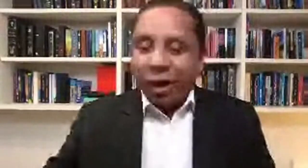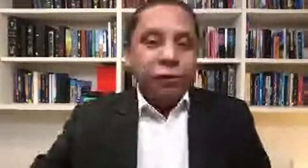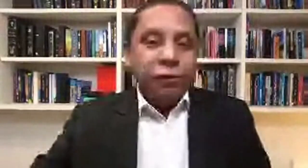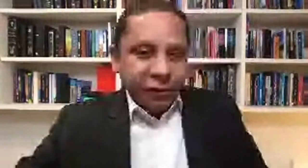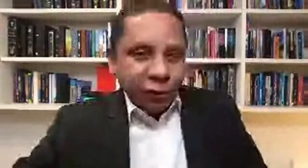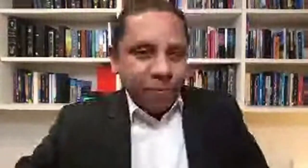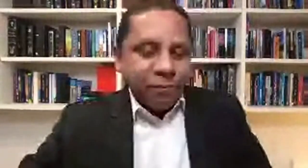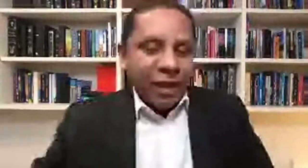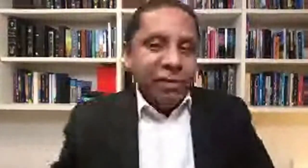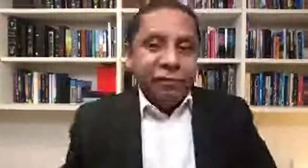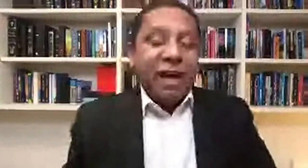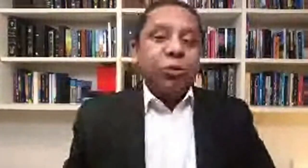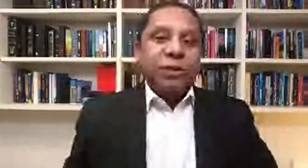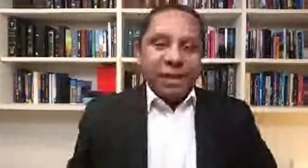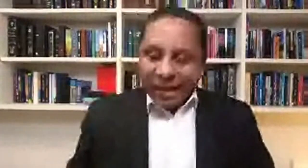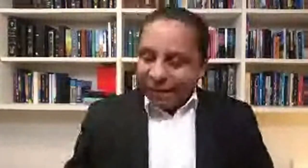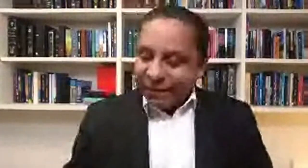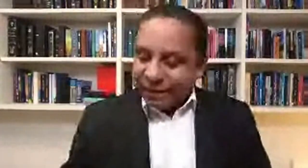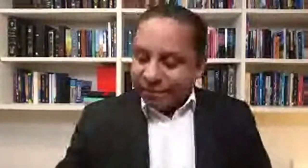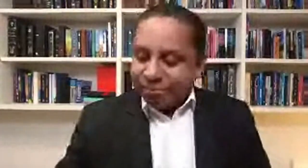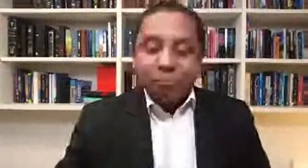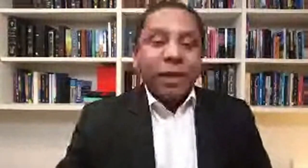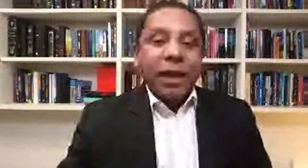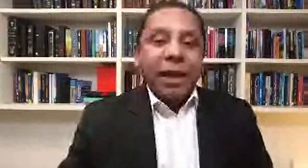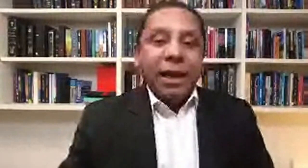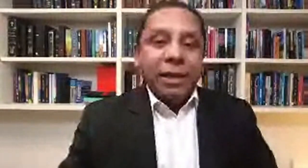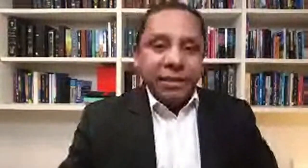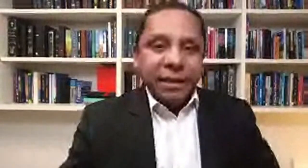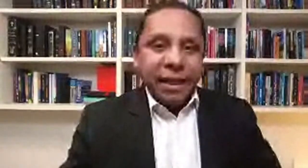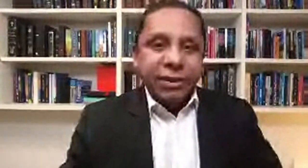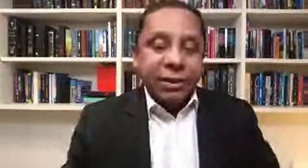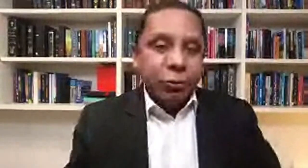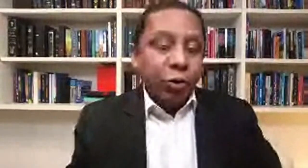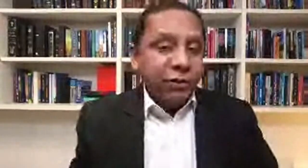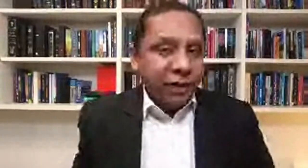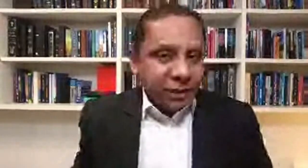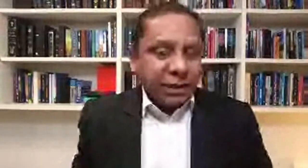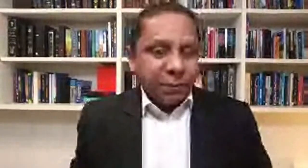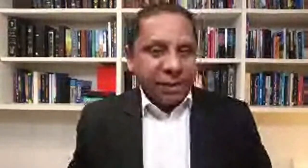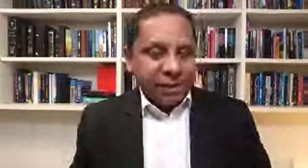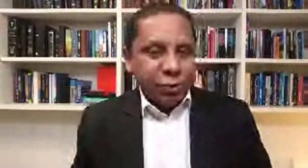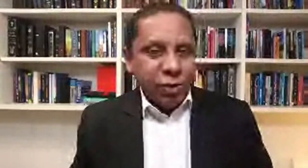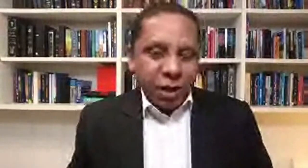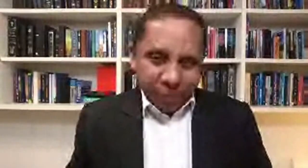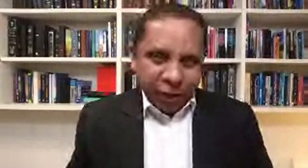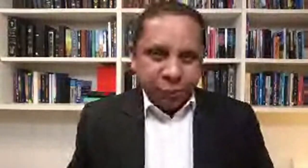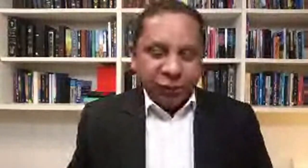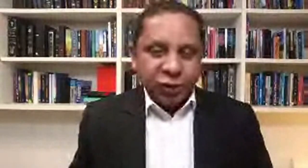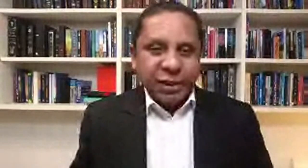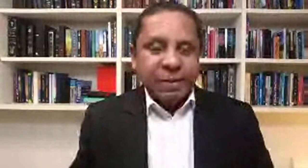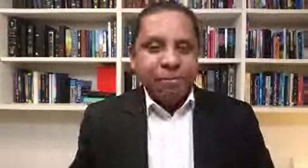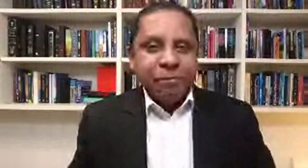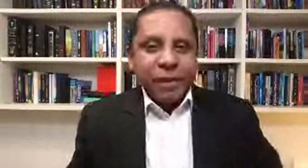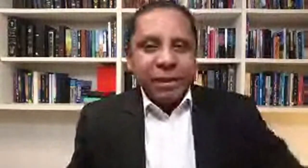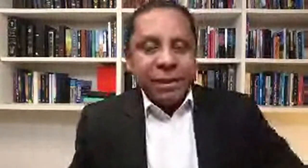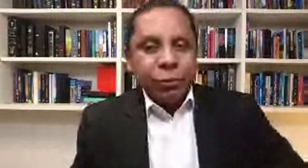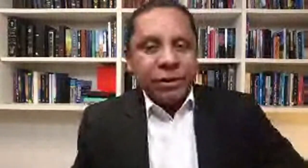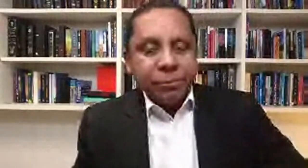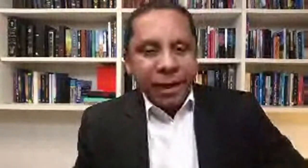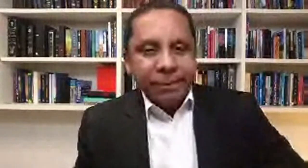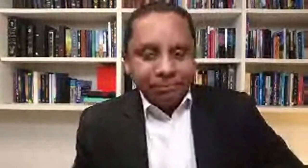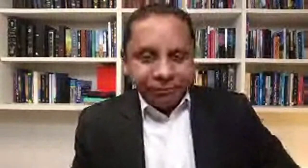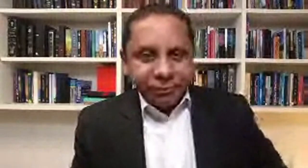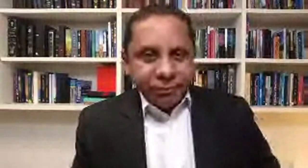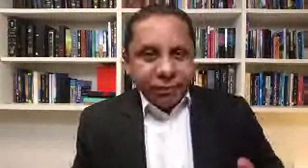estamos ao vivo em vários canais da internet, estamos no Adventistas Brasil, abraço para você.